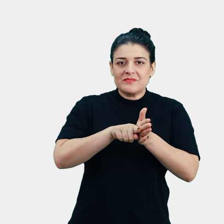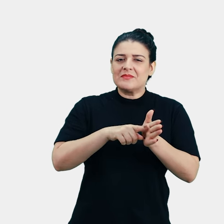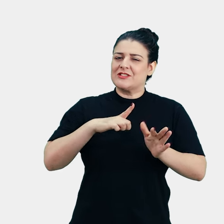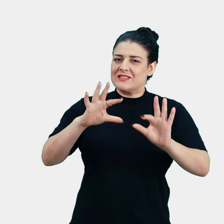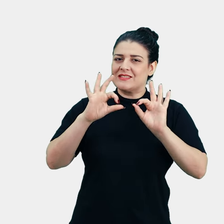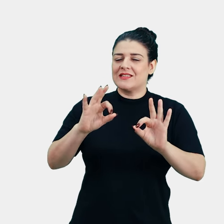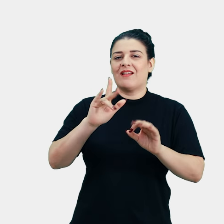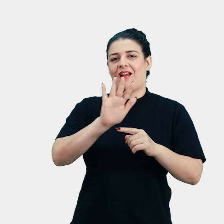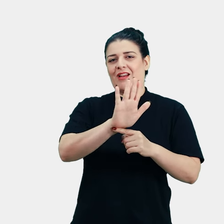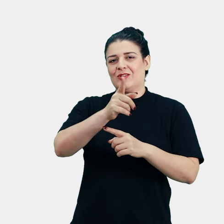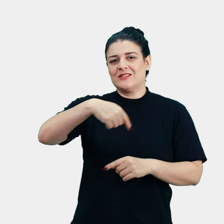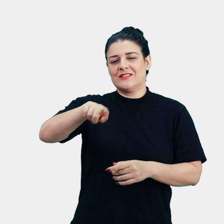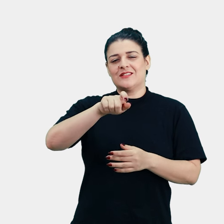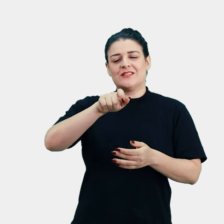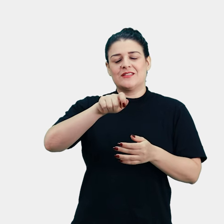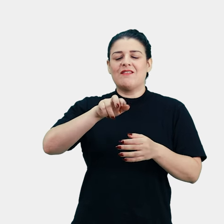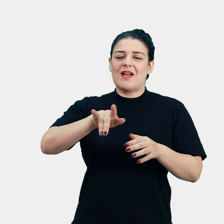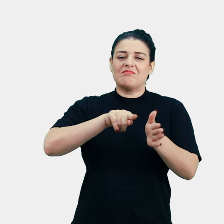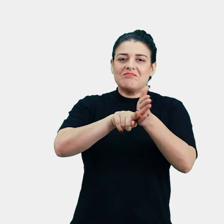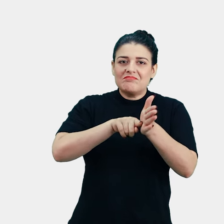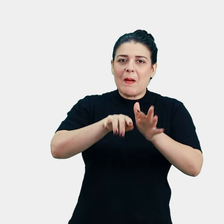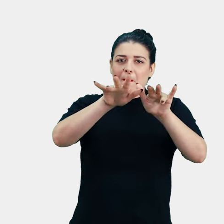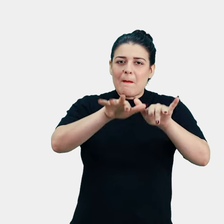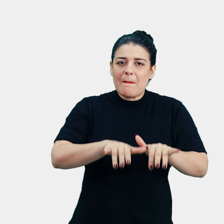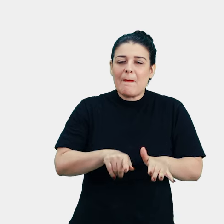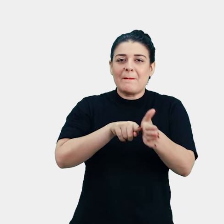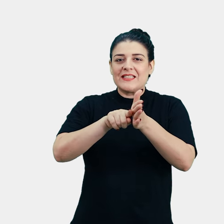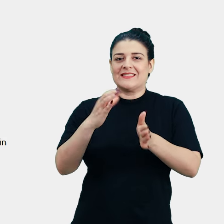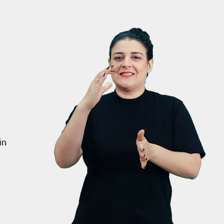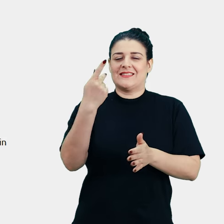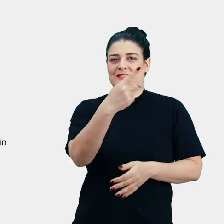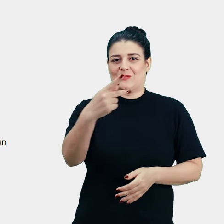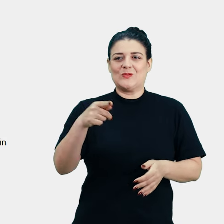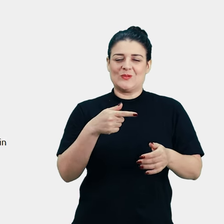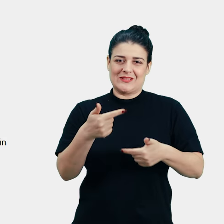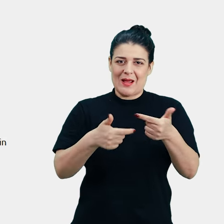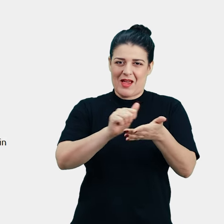certeza que vai auxiliar vocês na escrita científica dos trabalhos de vocês, tá?